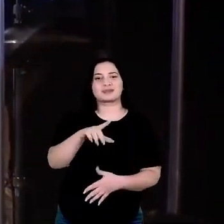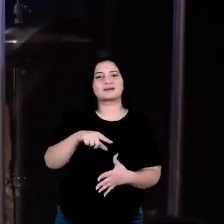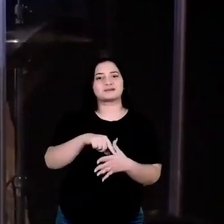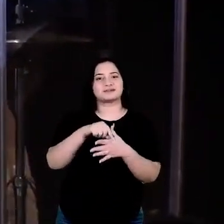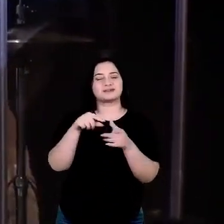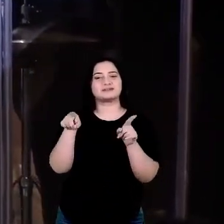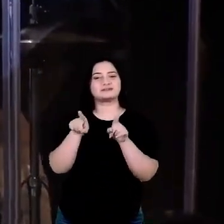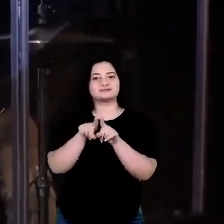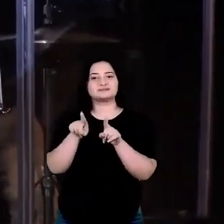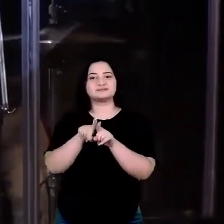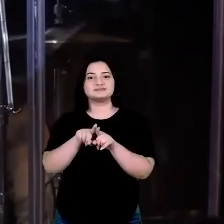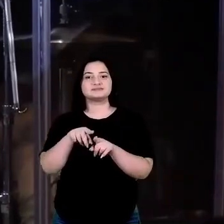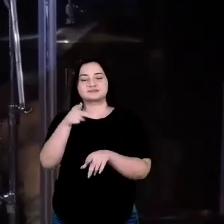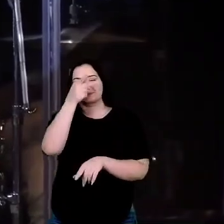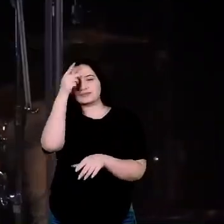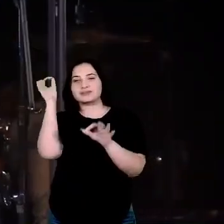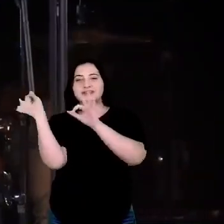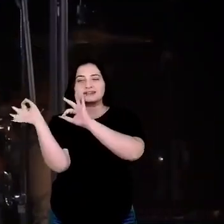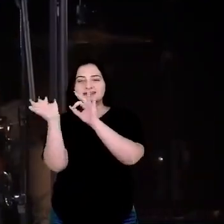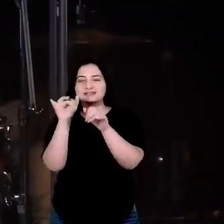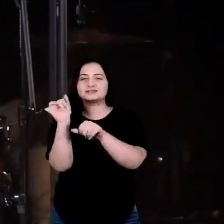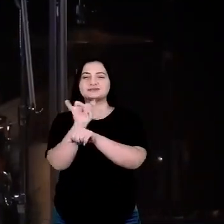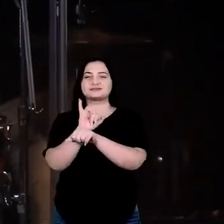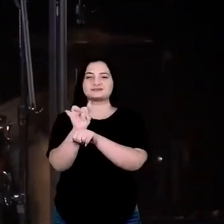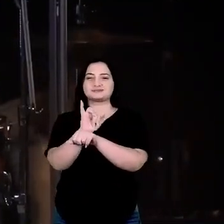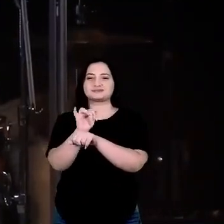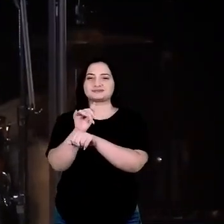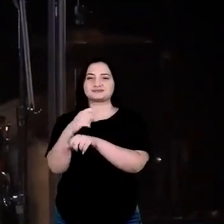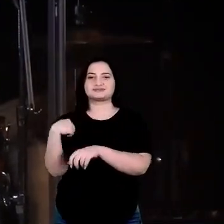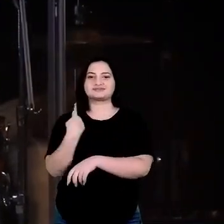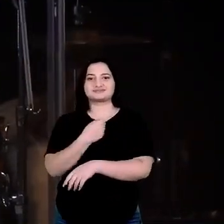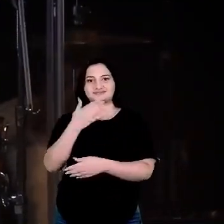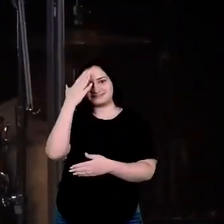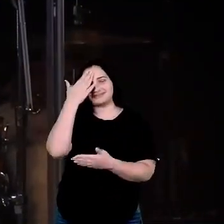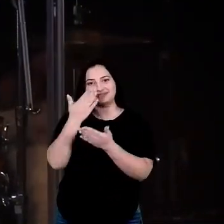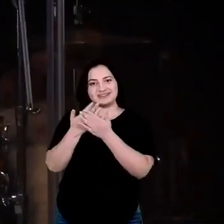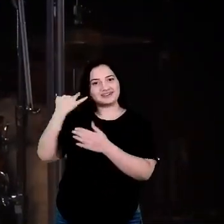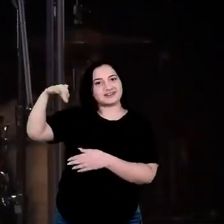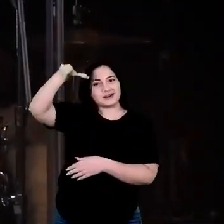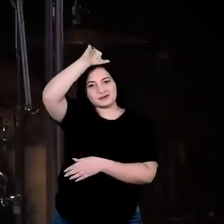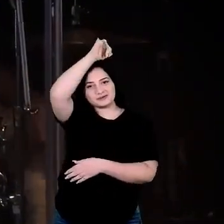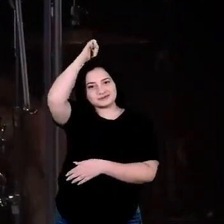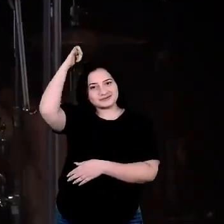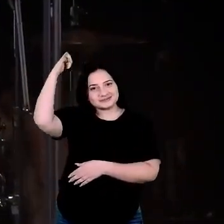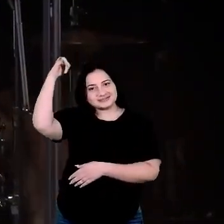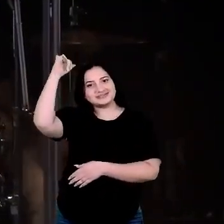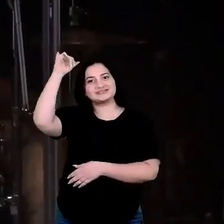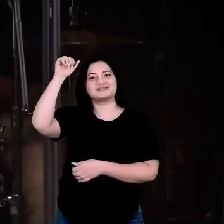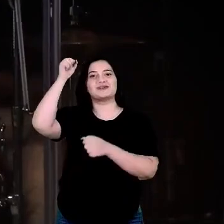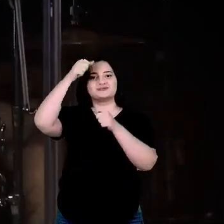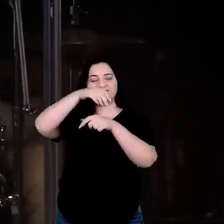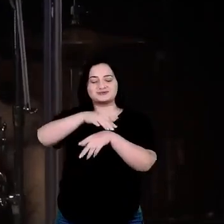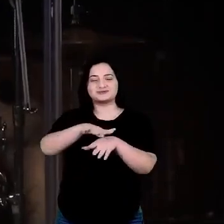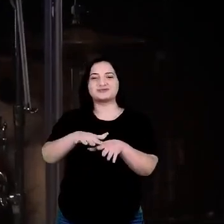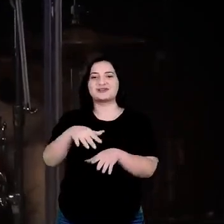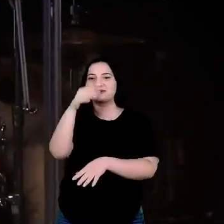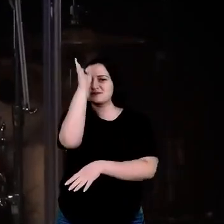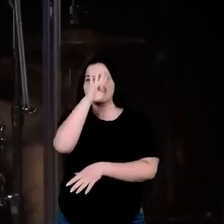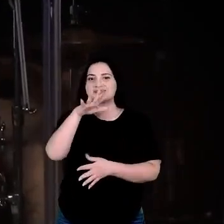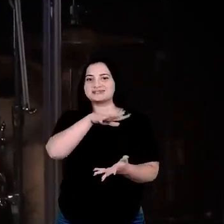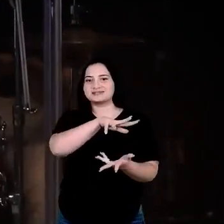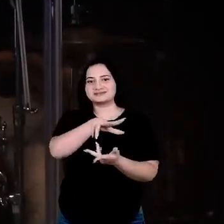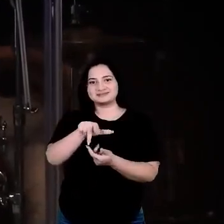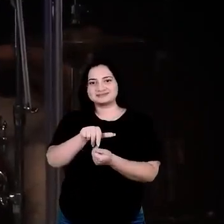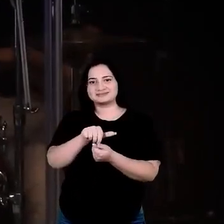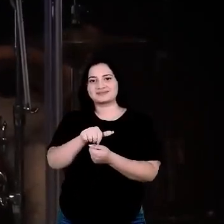estão agora no campus online. Eu sei que a mesma unção, a mesma palavra no Brasil e no mundo, onde essa voz, que é a voz do Teu